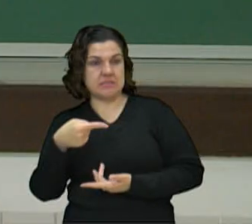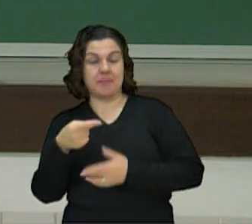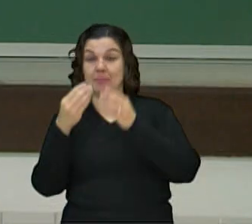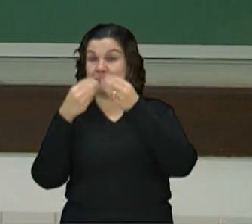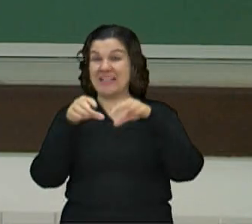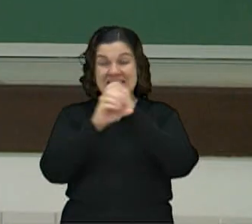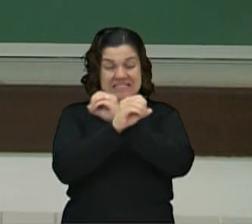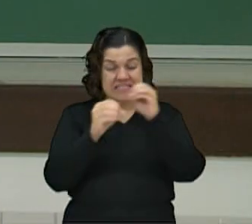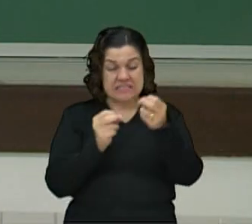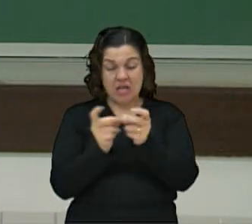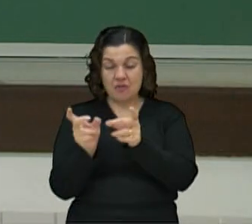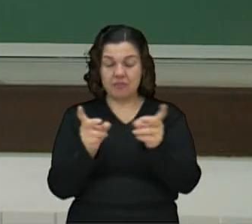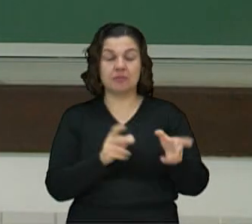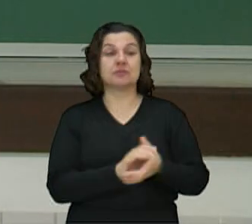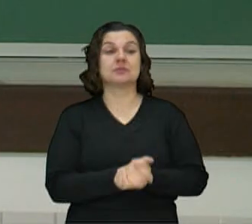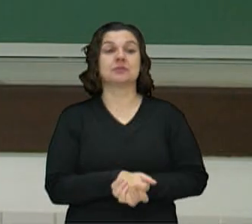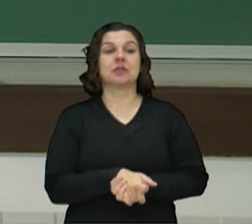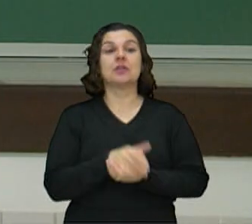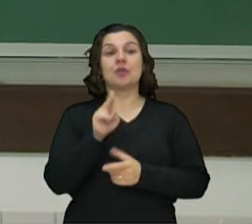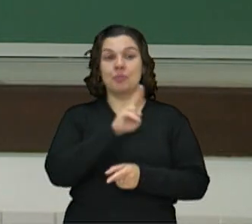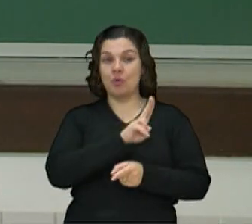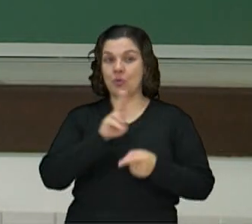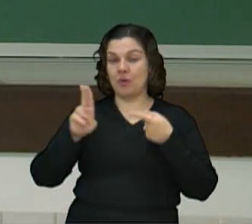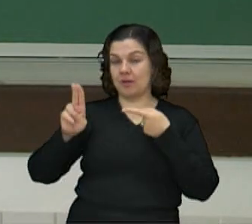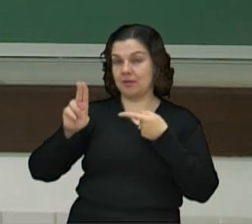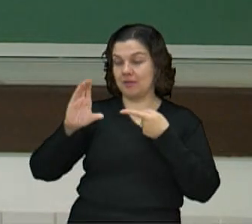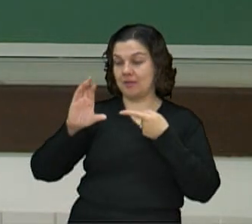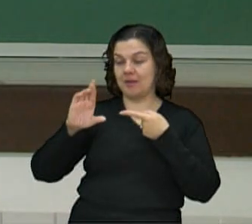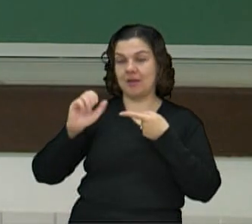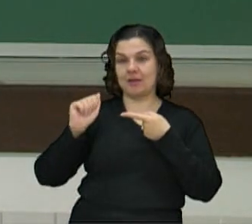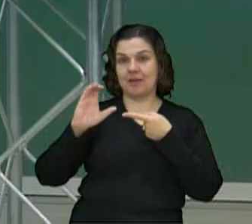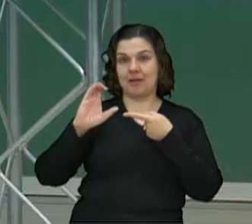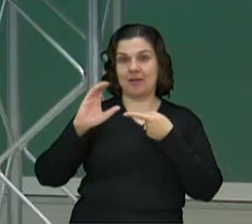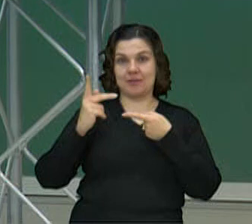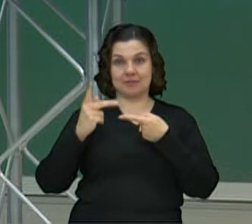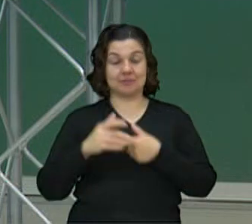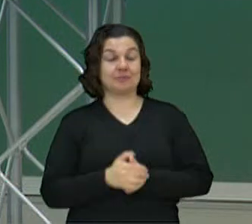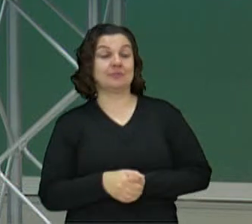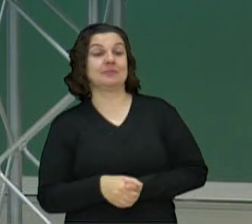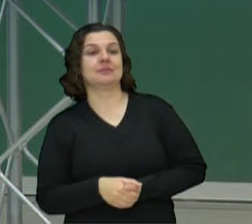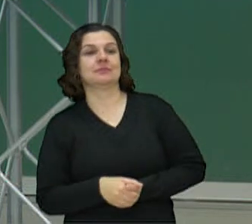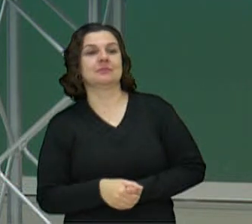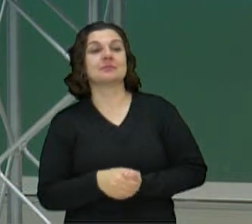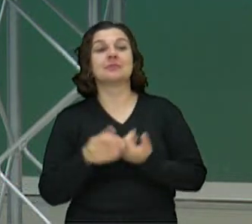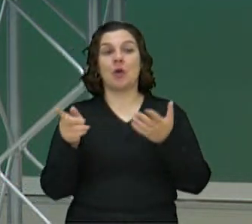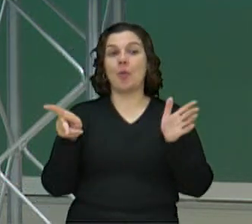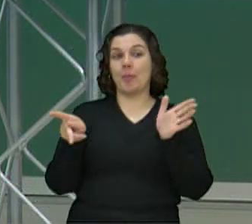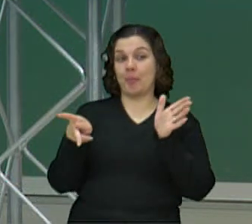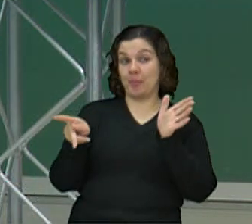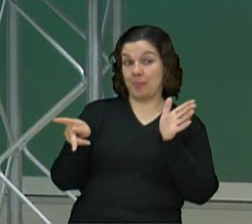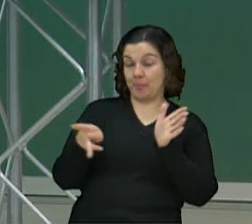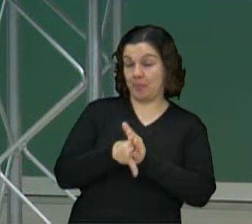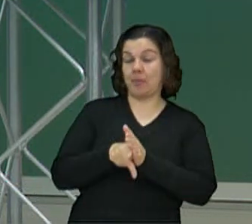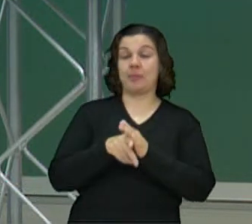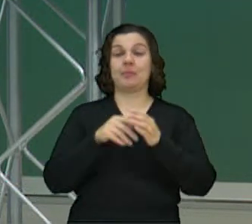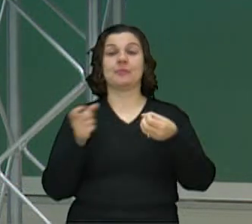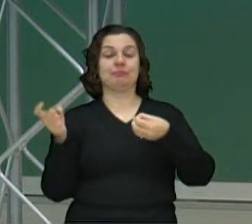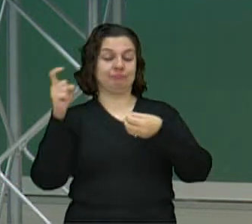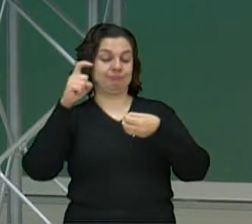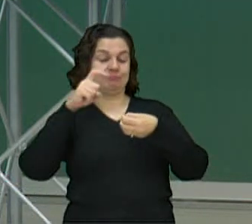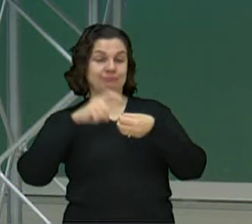Bolsa de Valores. O episódio ficou conhecido como Crack ou Crash da Bolsa de Valores de Nova